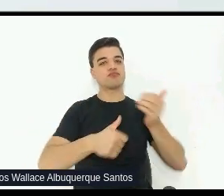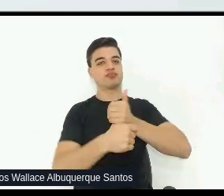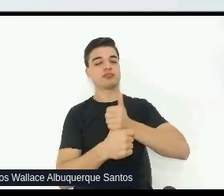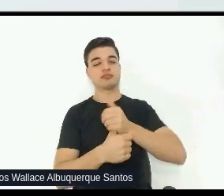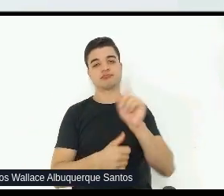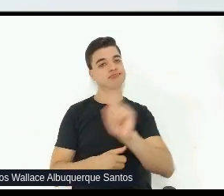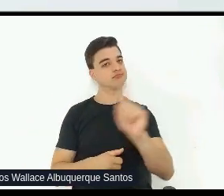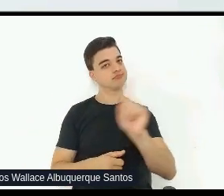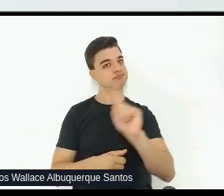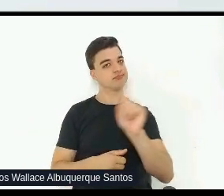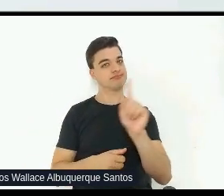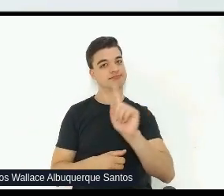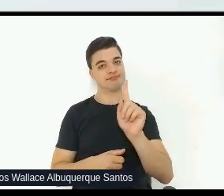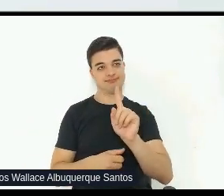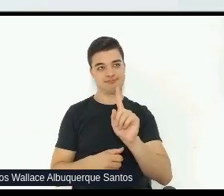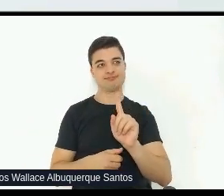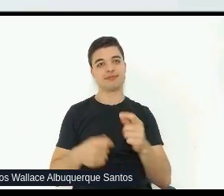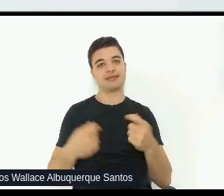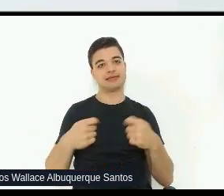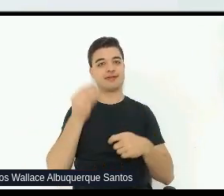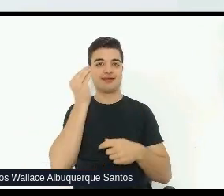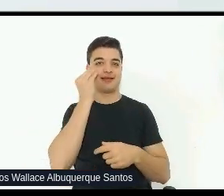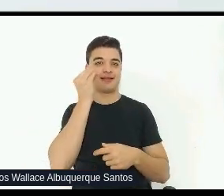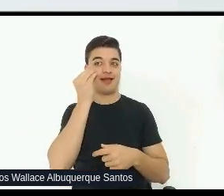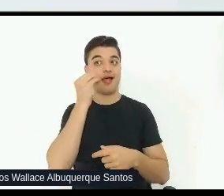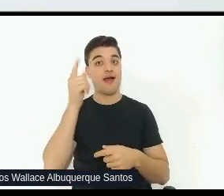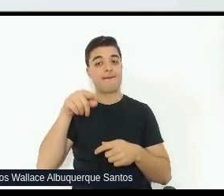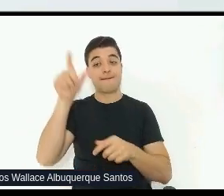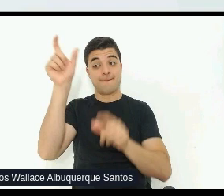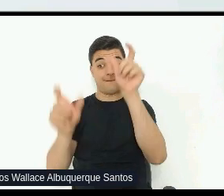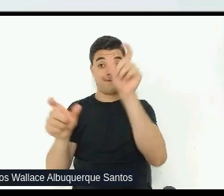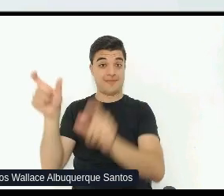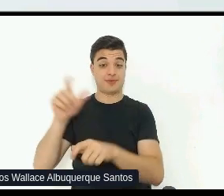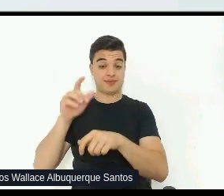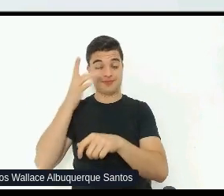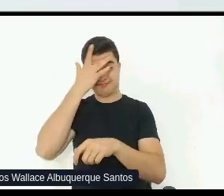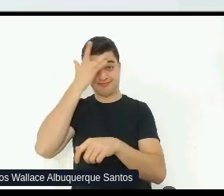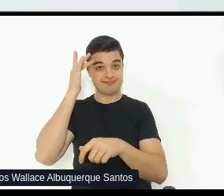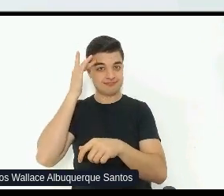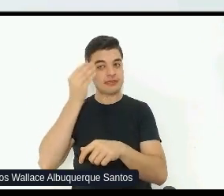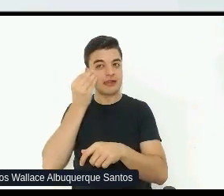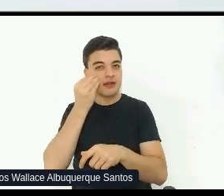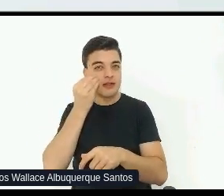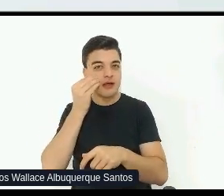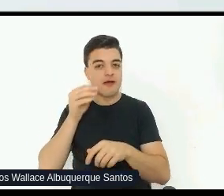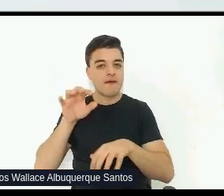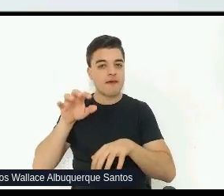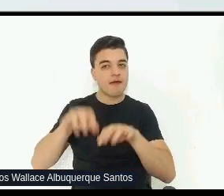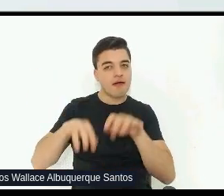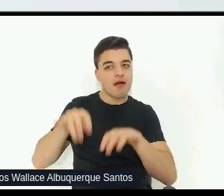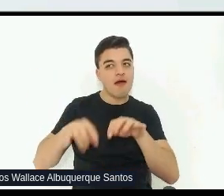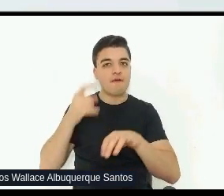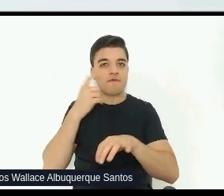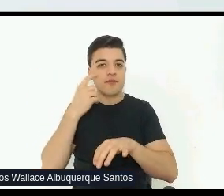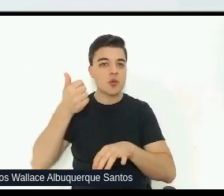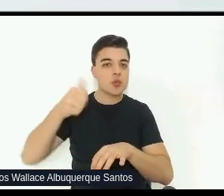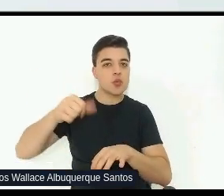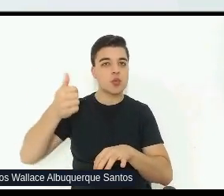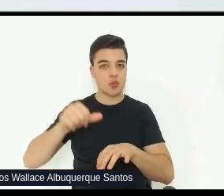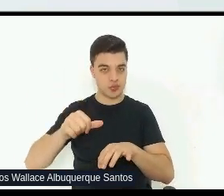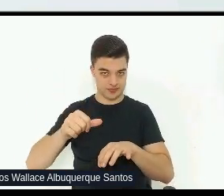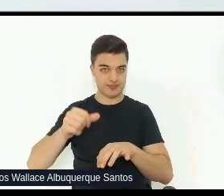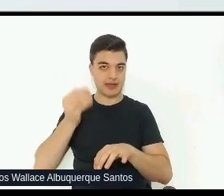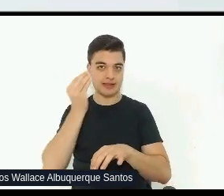são importantes, a gente consegue metrificar, a gente consegue fazer uma análise rápida, mas nada vai substituir a gente escutar e testar com o